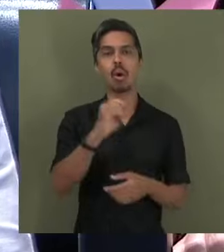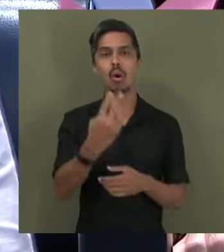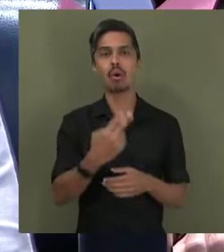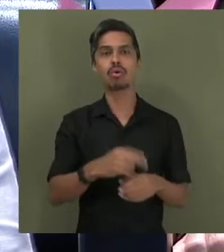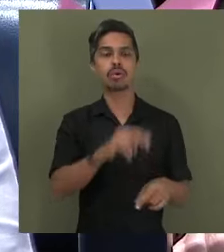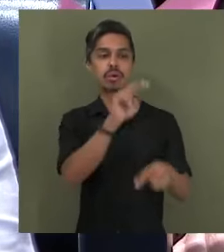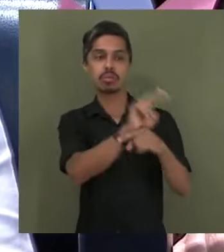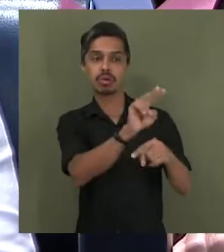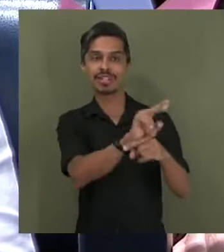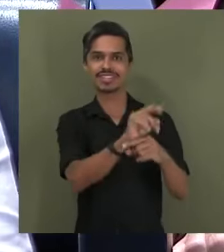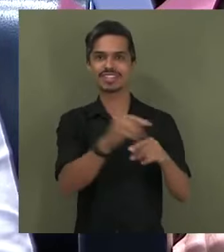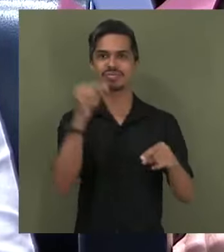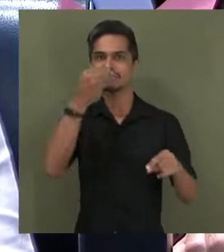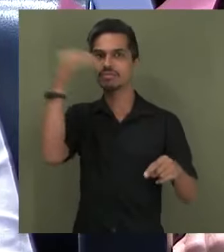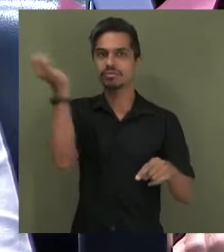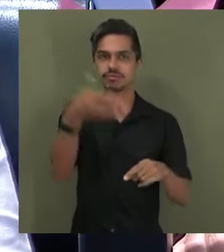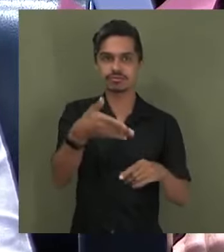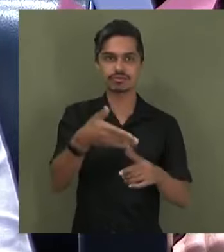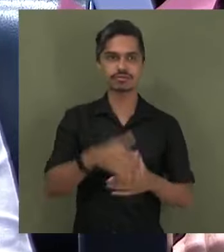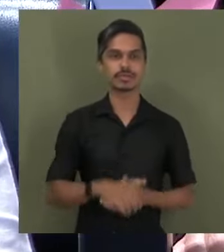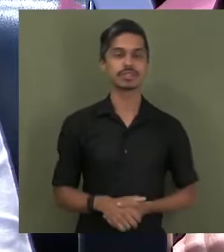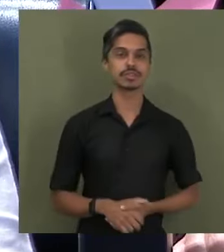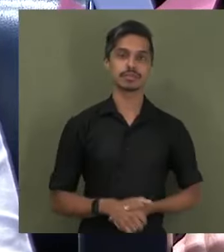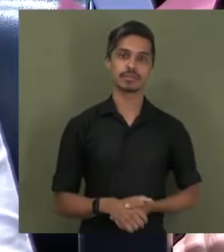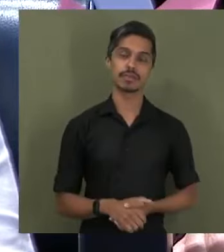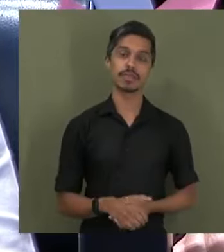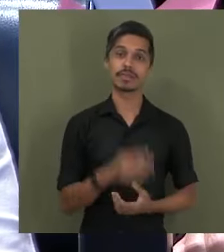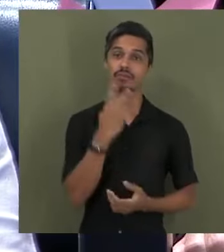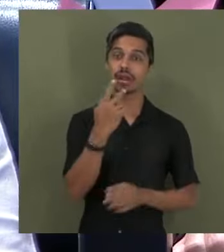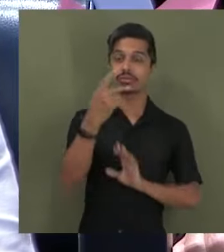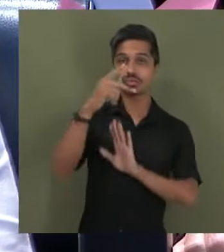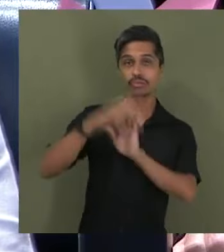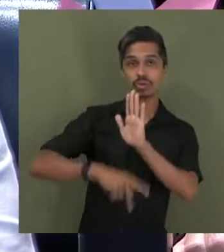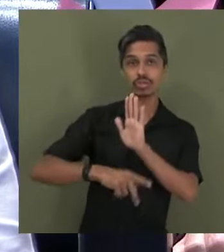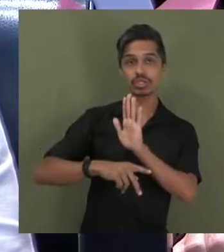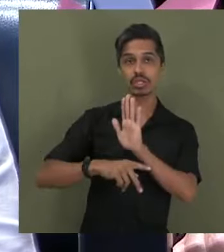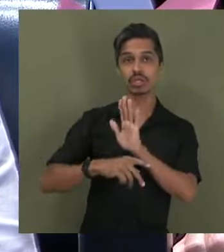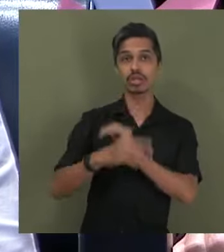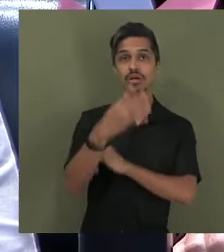protetivas. Refiro-me aos projetos